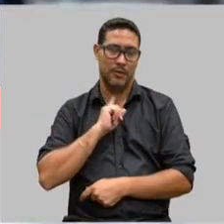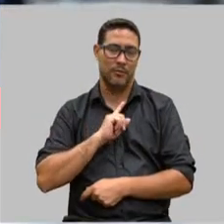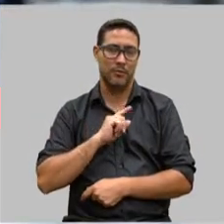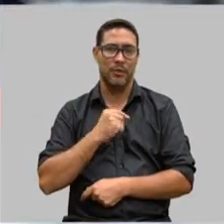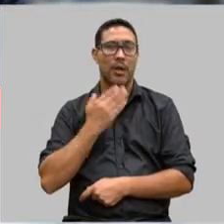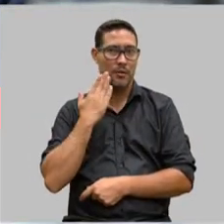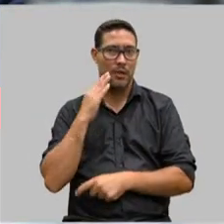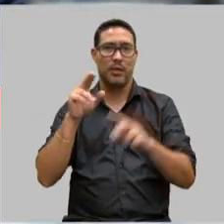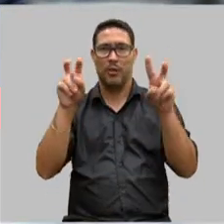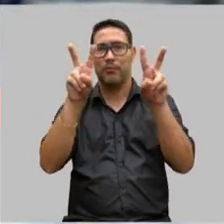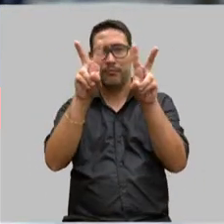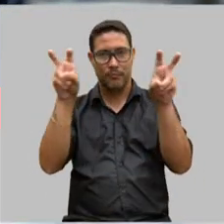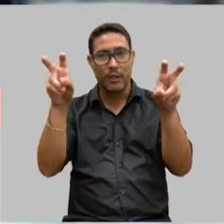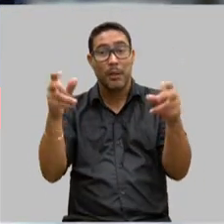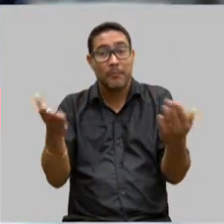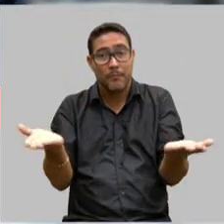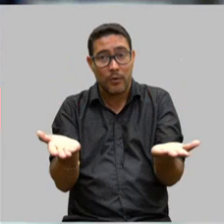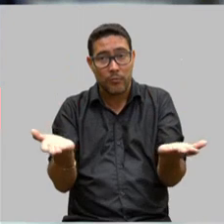e é o tema do futuro.